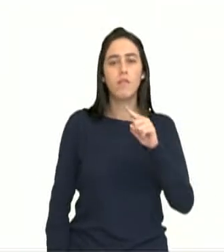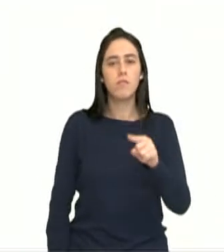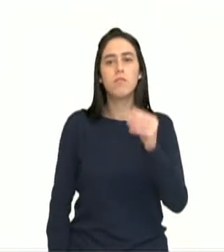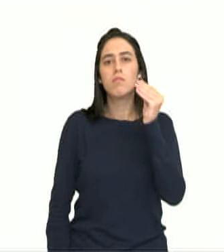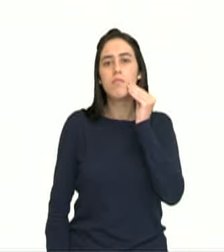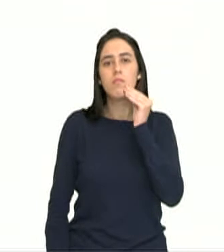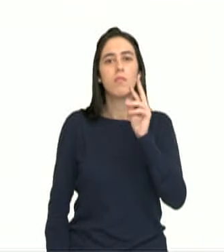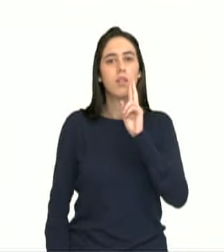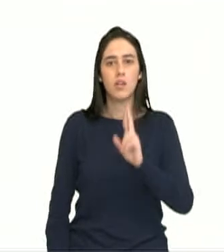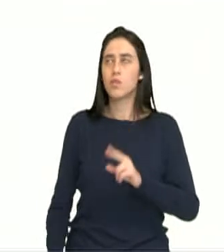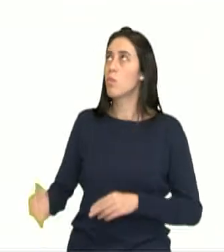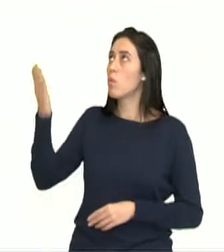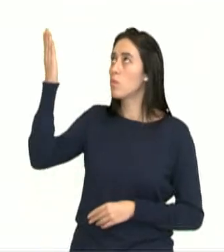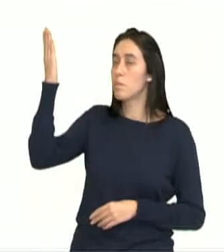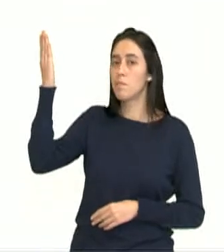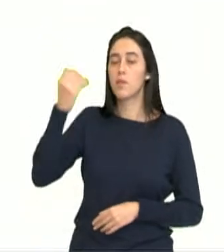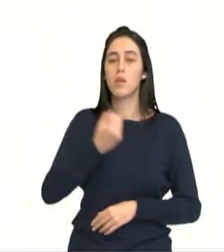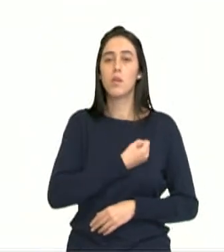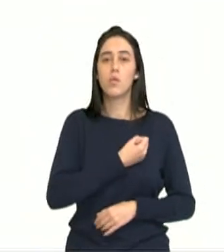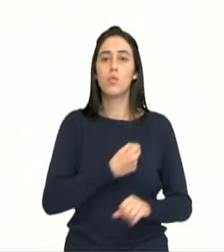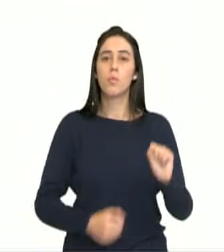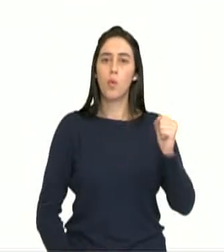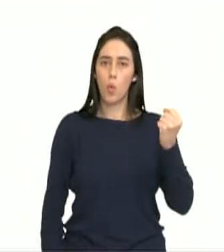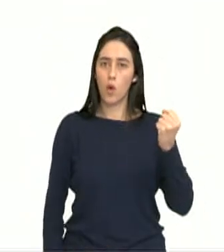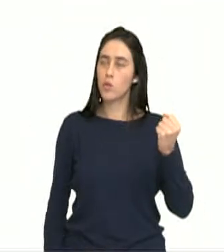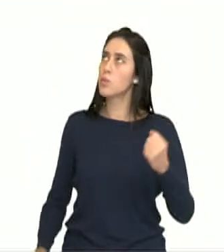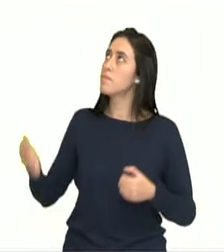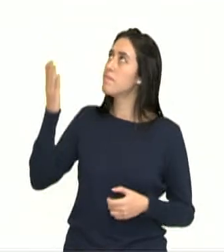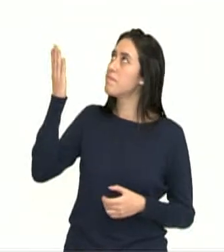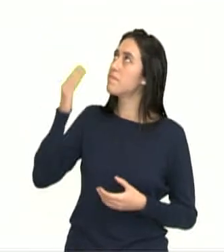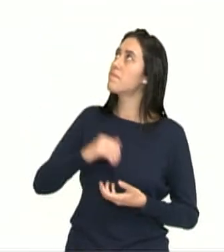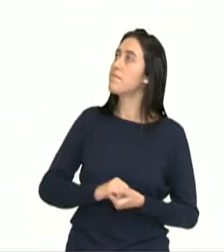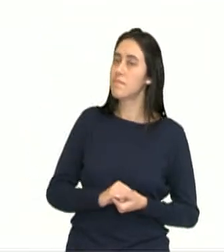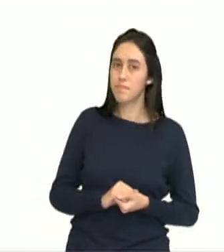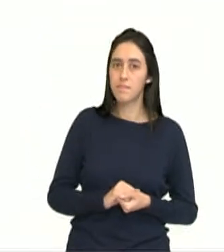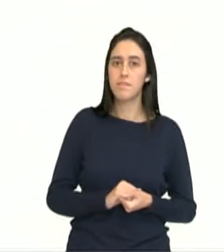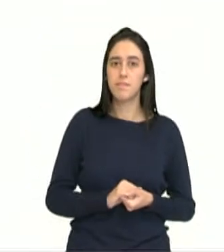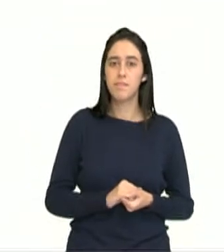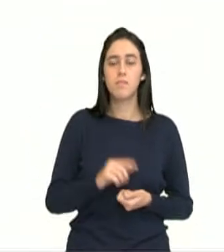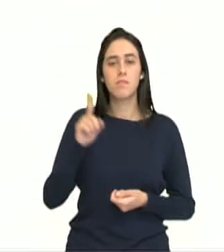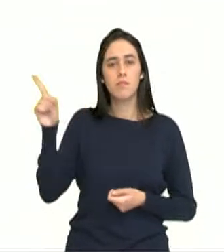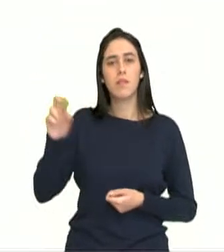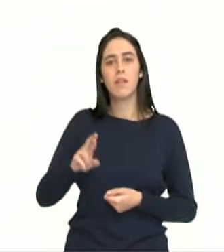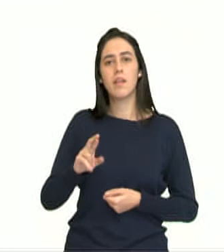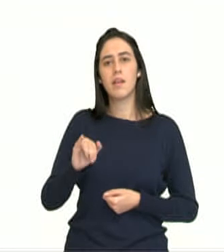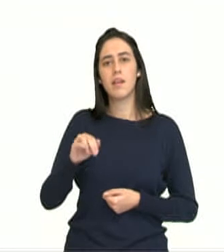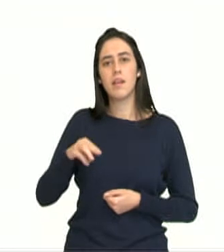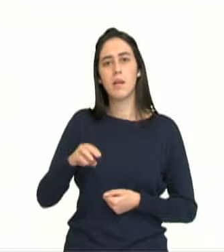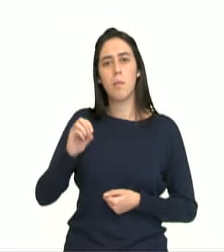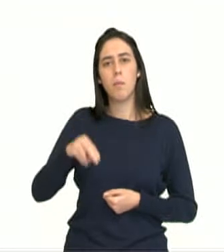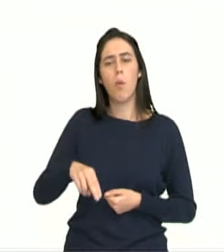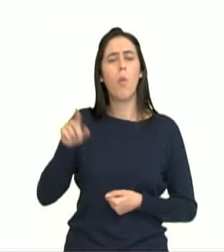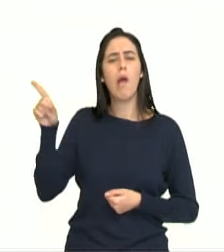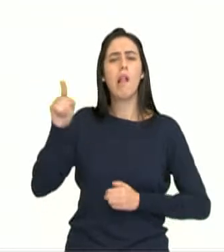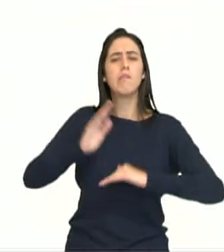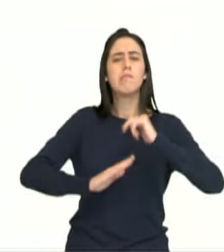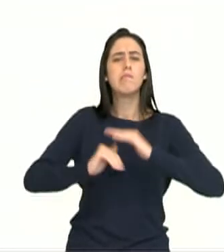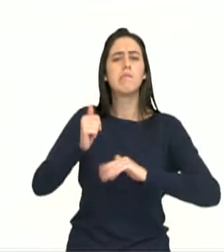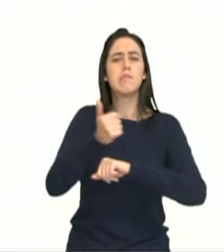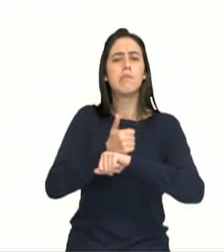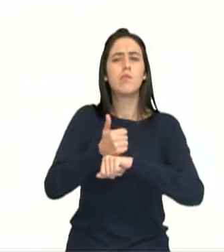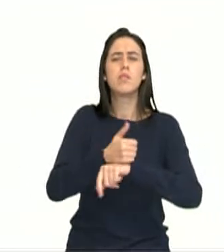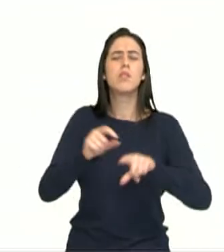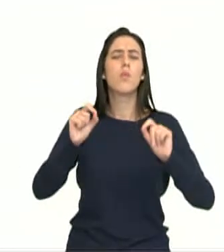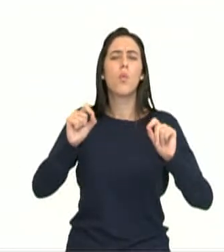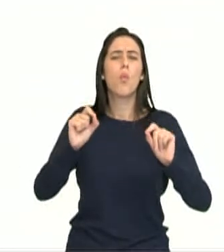texto. What is Rimão Guimarães known for? Né? Pelo que o Rimão Guimarães é conhecido? Né? Na questão